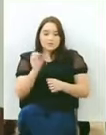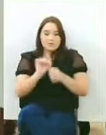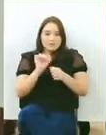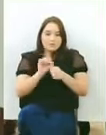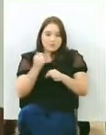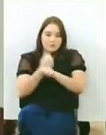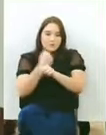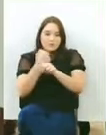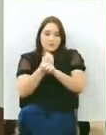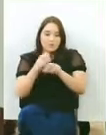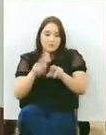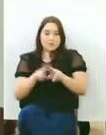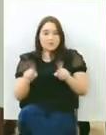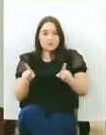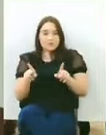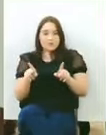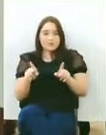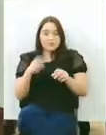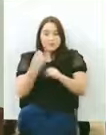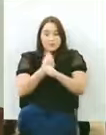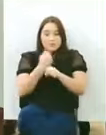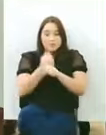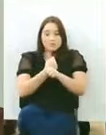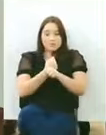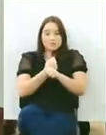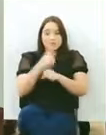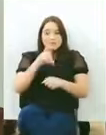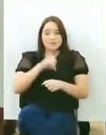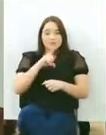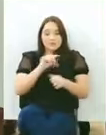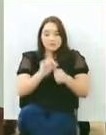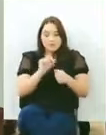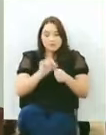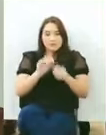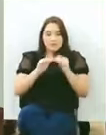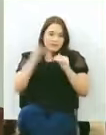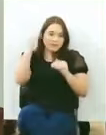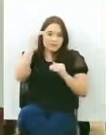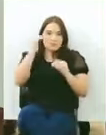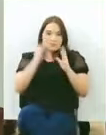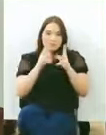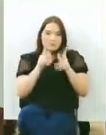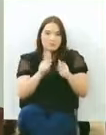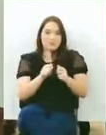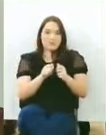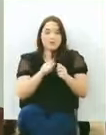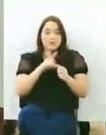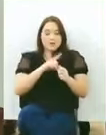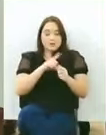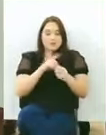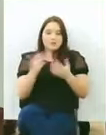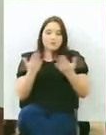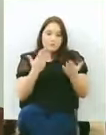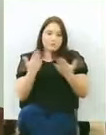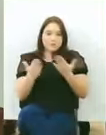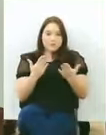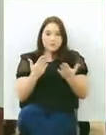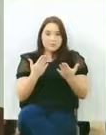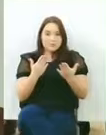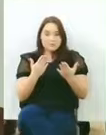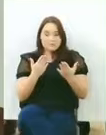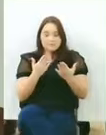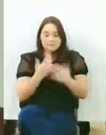está querendo uma obra que é excelente. Uma obra excelente é aquela que está acima de qualquer comparação.